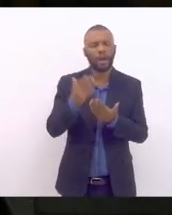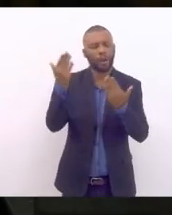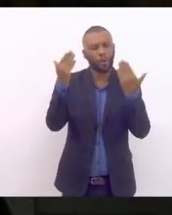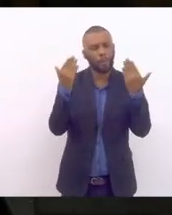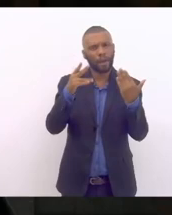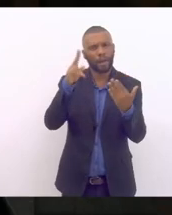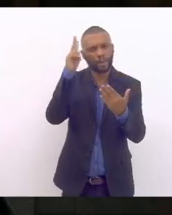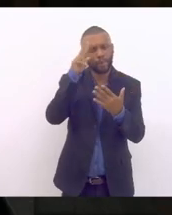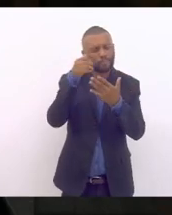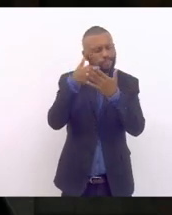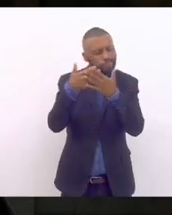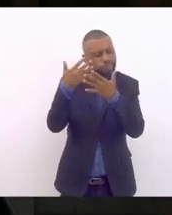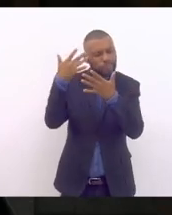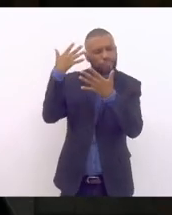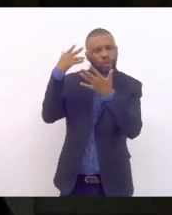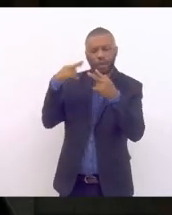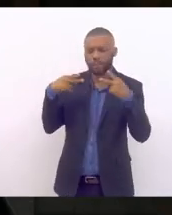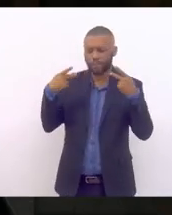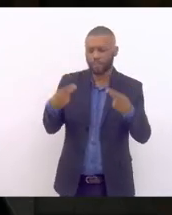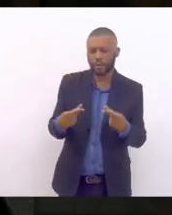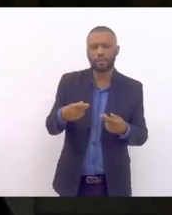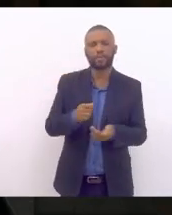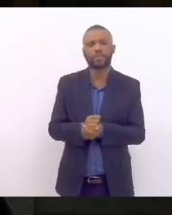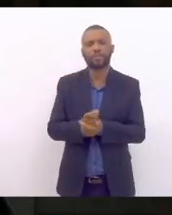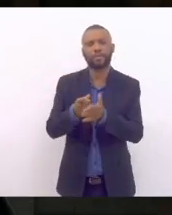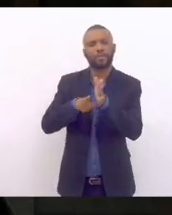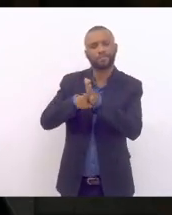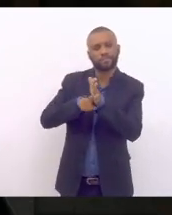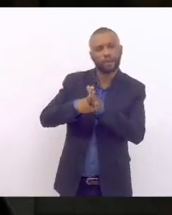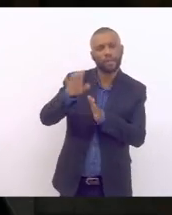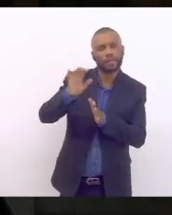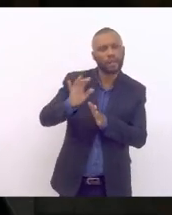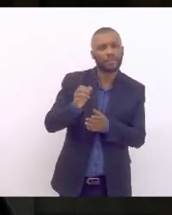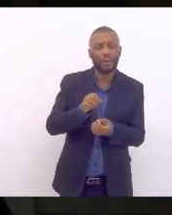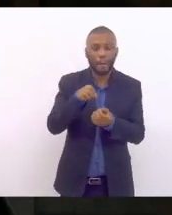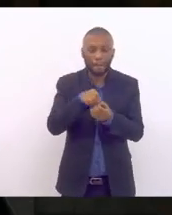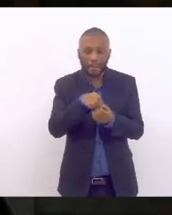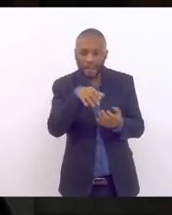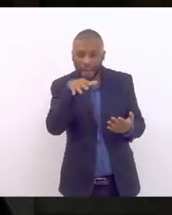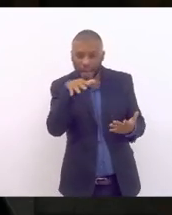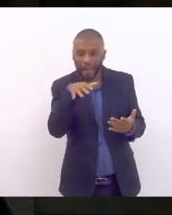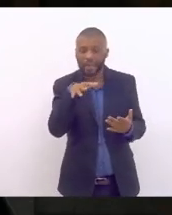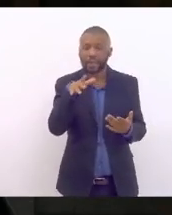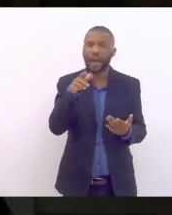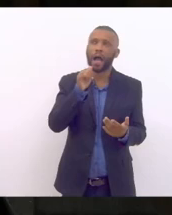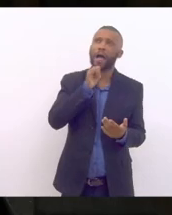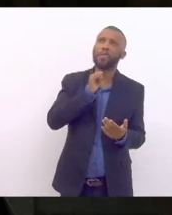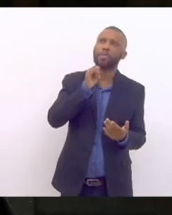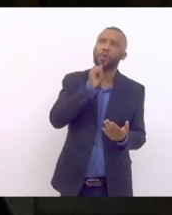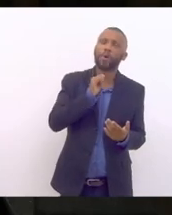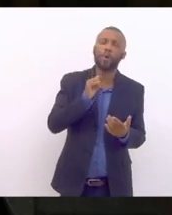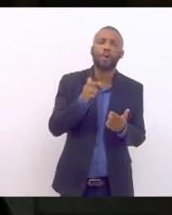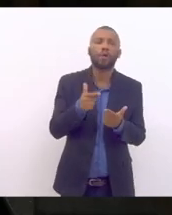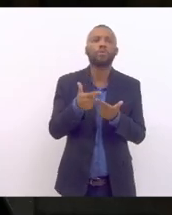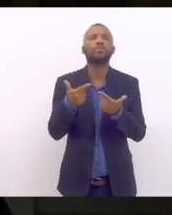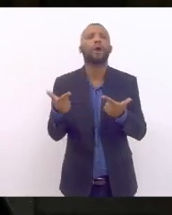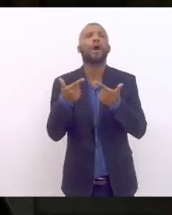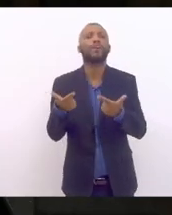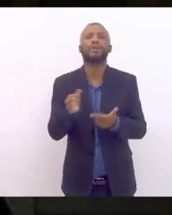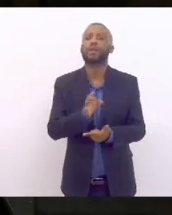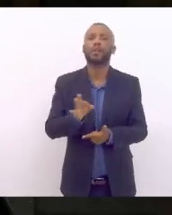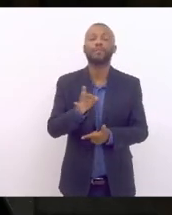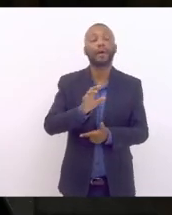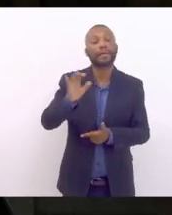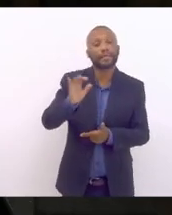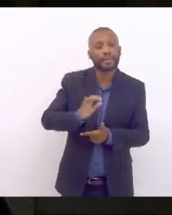humanidade e foi a ciência no foram Milagres não foram a casos não foi sorte foi